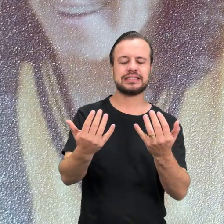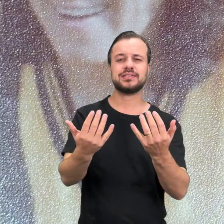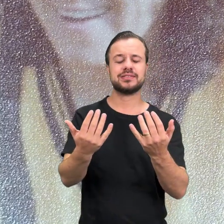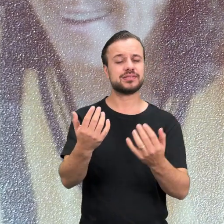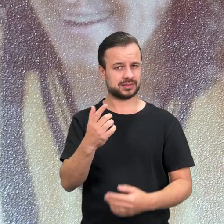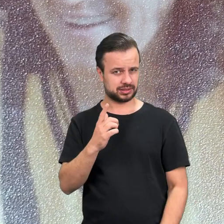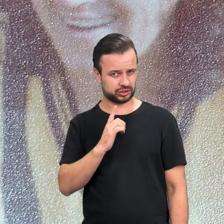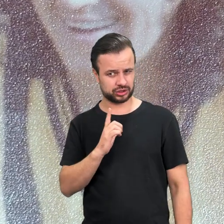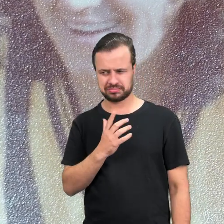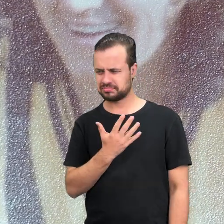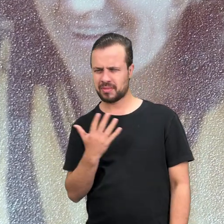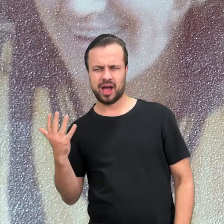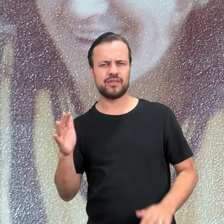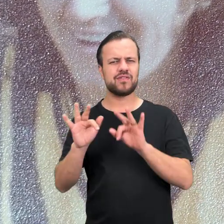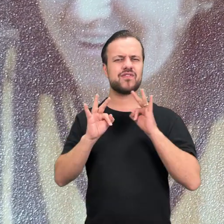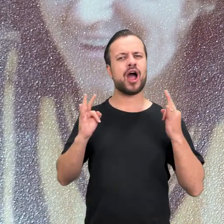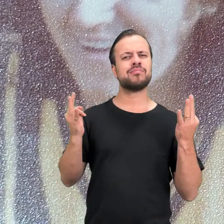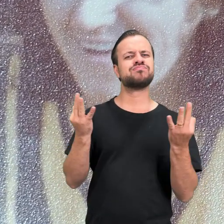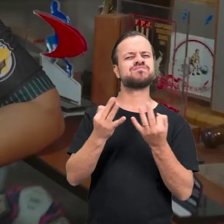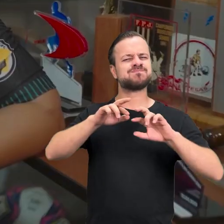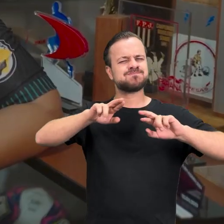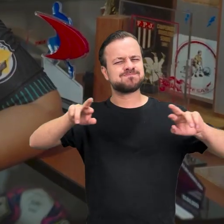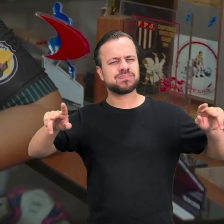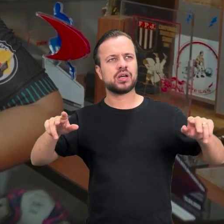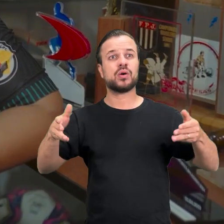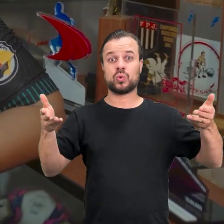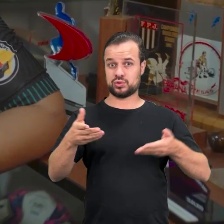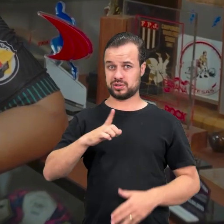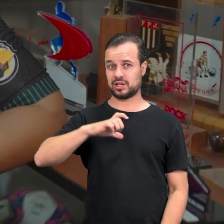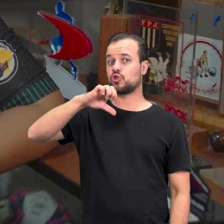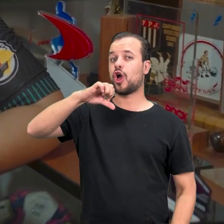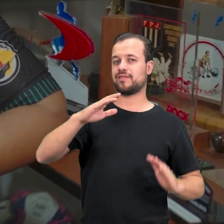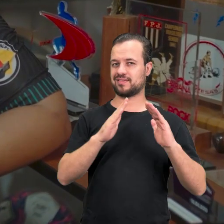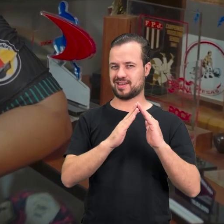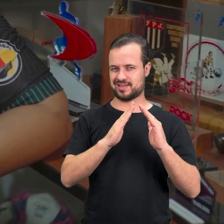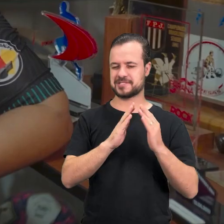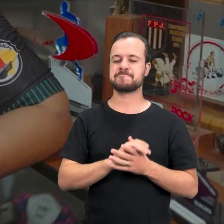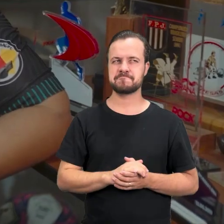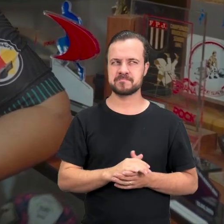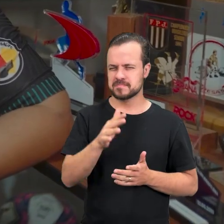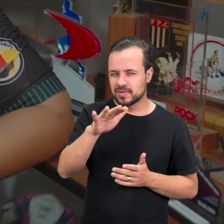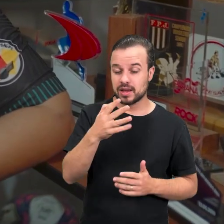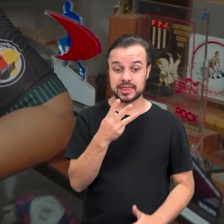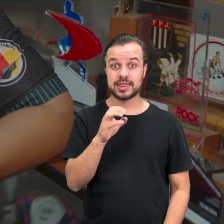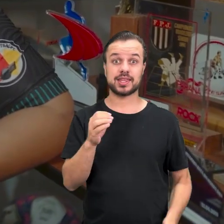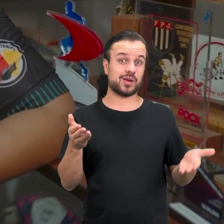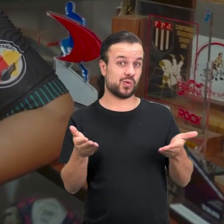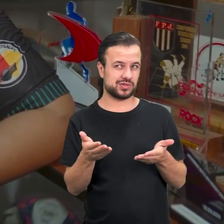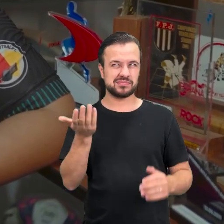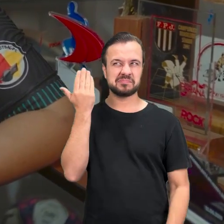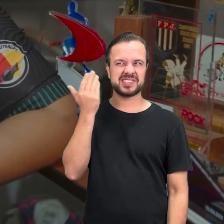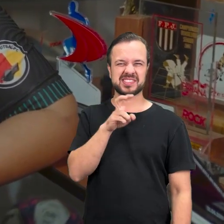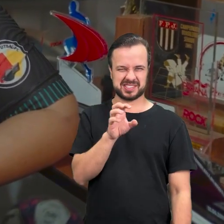aí nós éramos bastante famílias, né? Até hoje nós somos 9 casas, nós somos em torno de 30 hoje, mas era em torno de